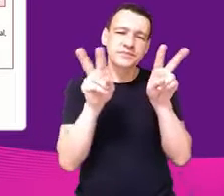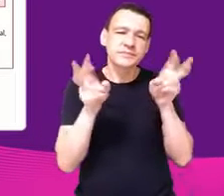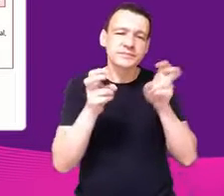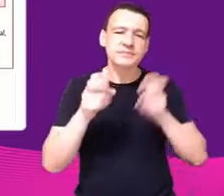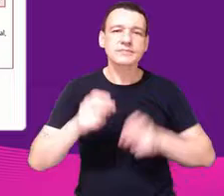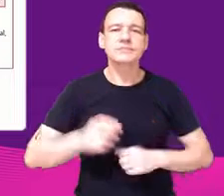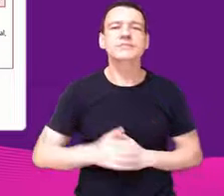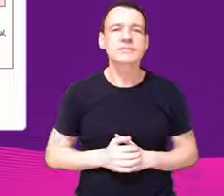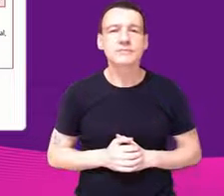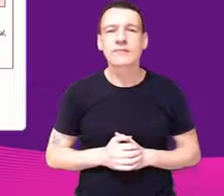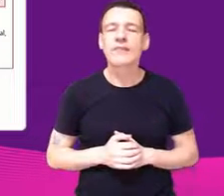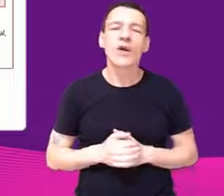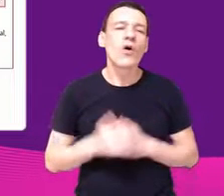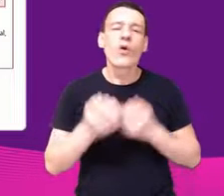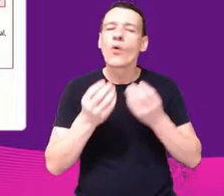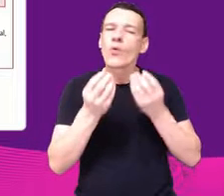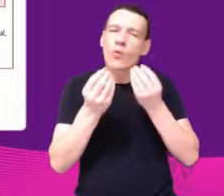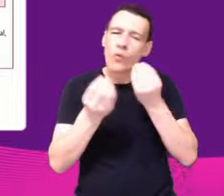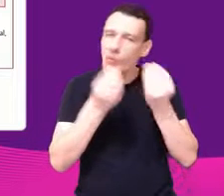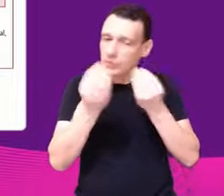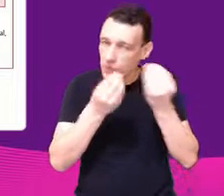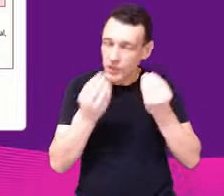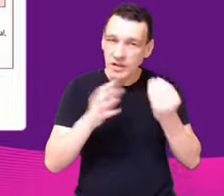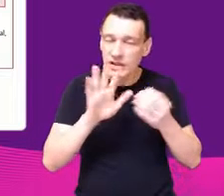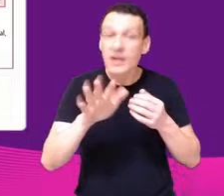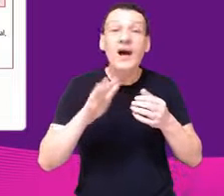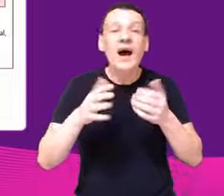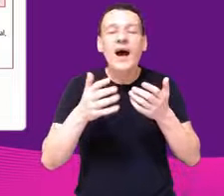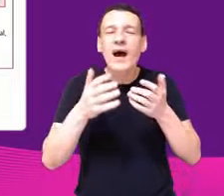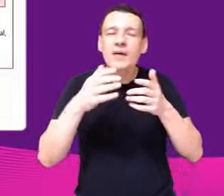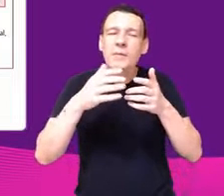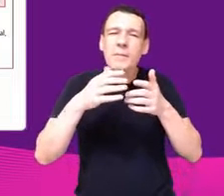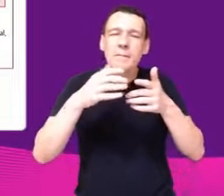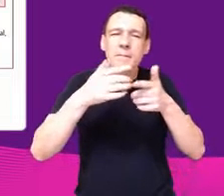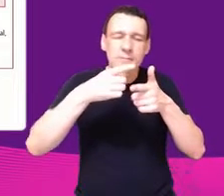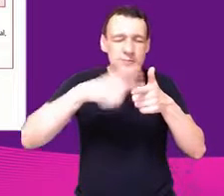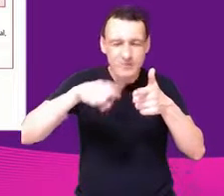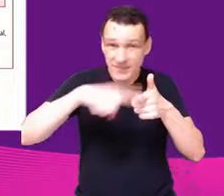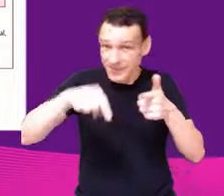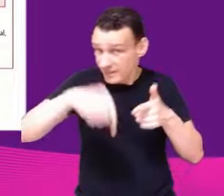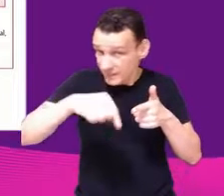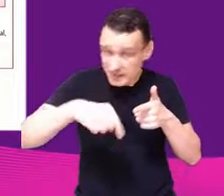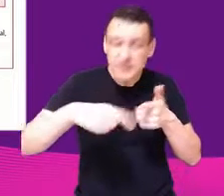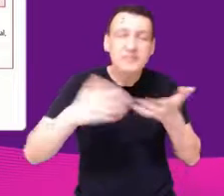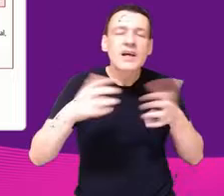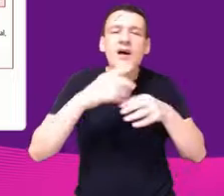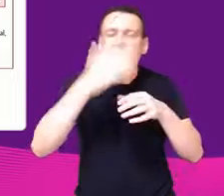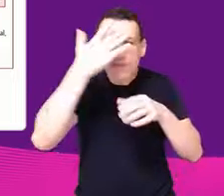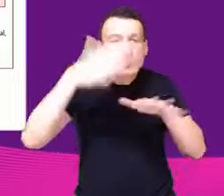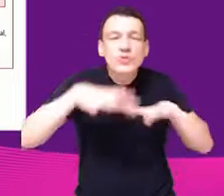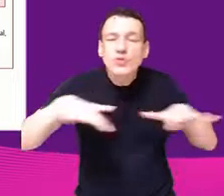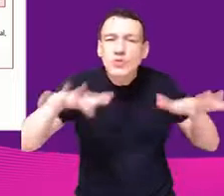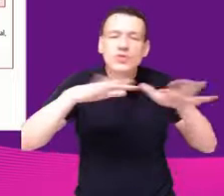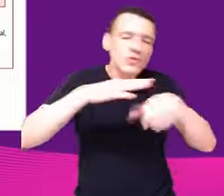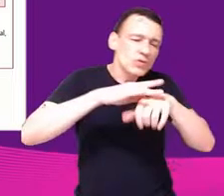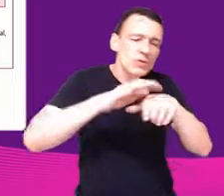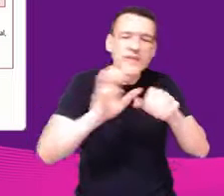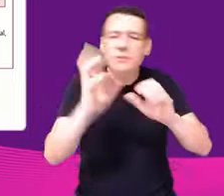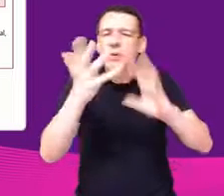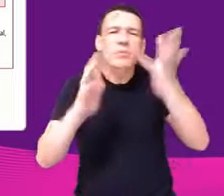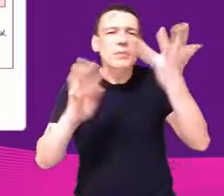afeta as populações, né? Esses são dados, né, que tem sido coletado ao